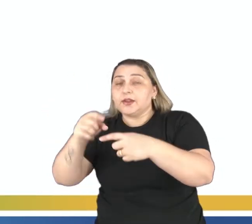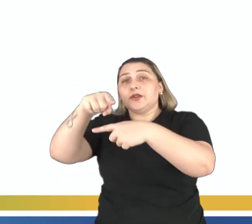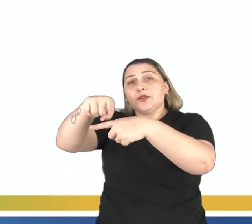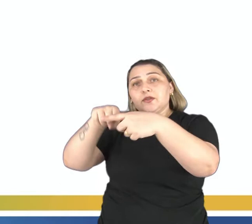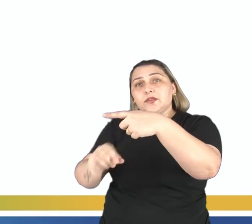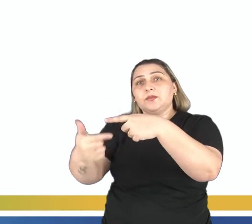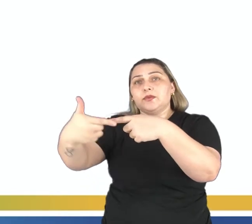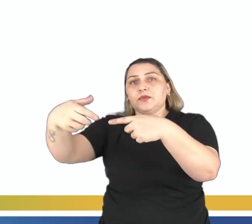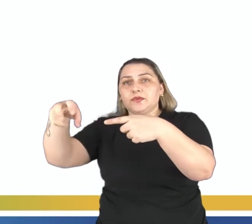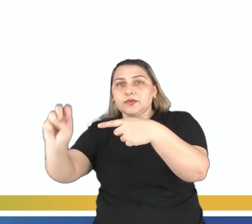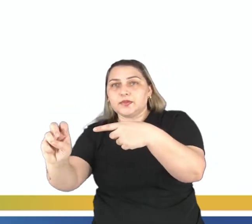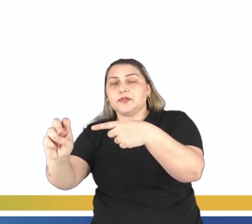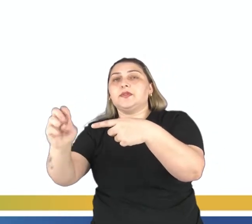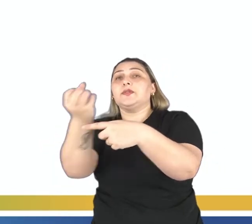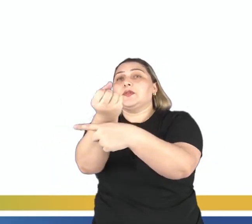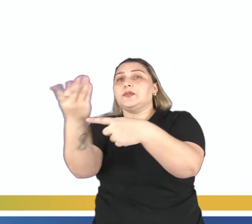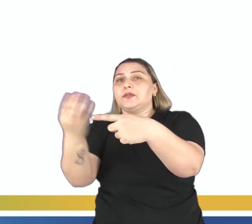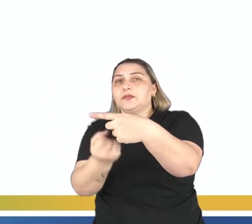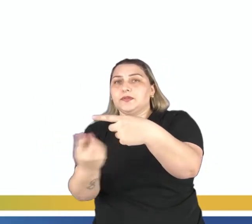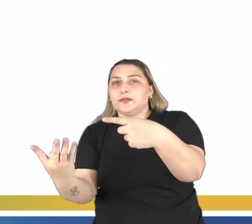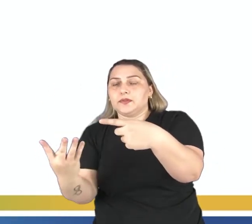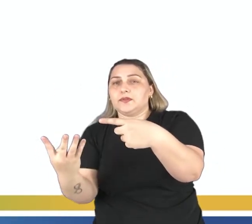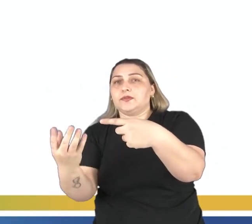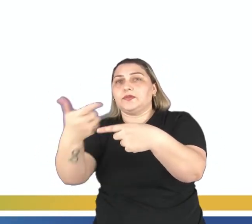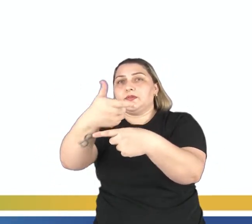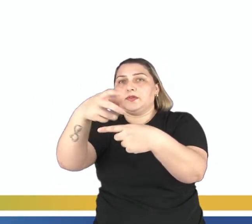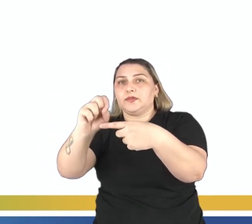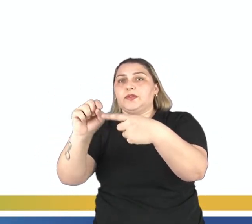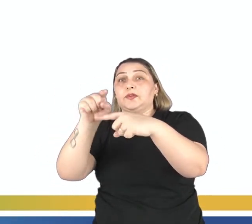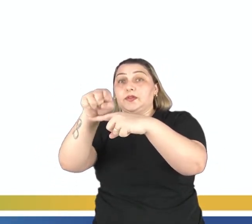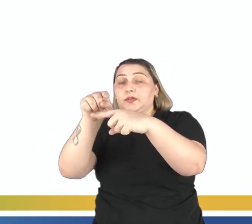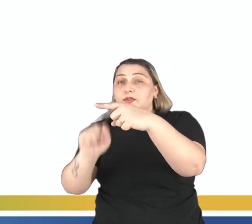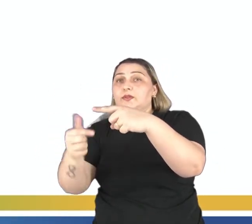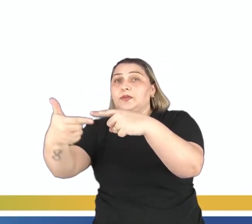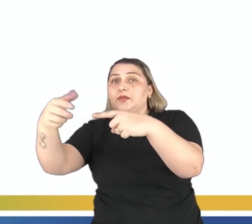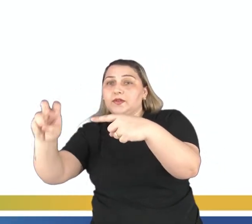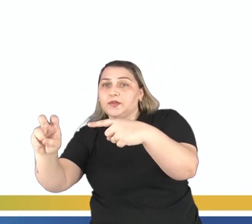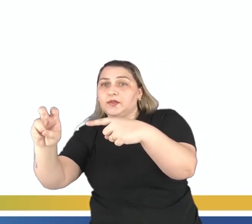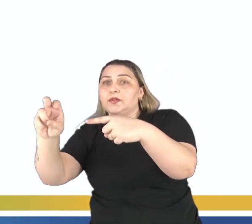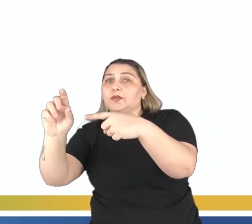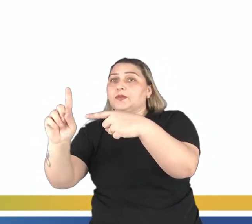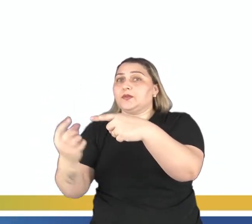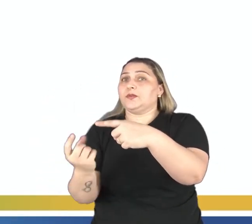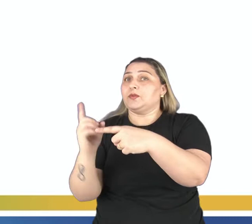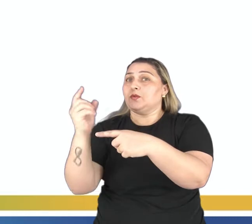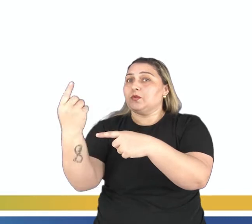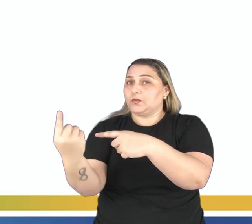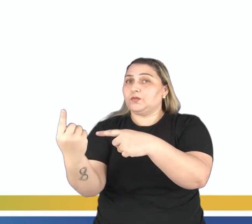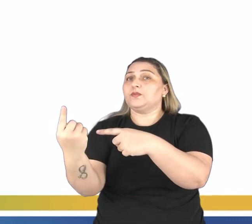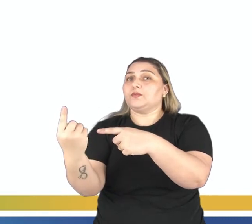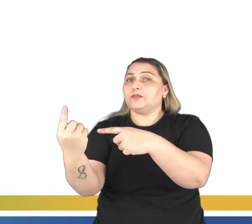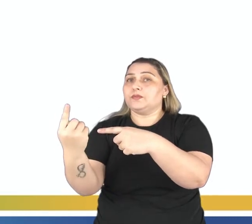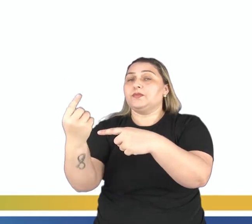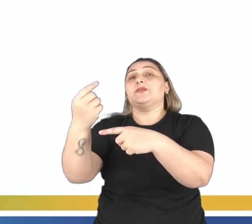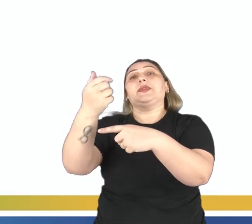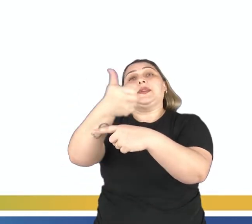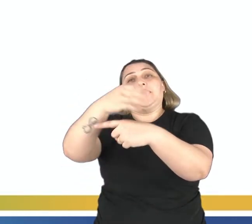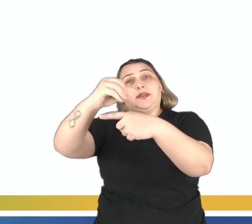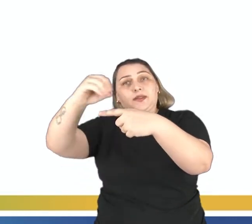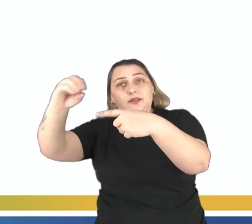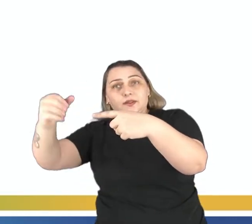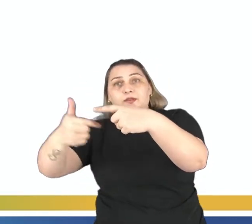por 25 o numerador e o denominador. 25 dividido para 25, nós vamos ter o quê? 1.